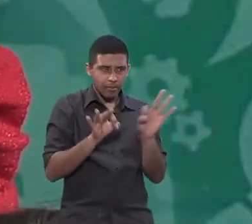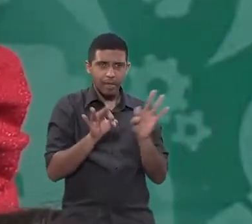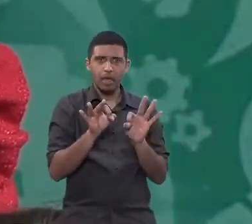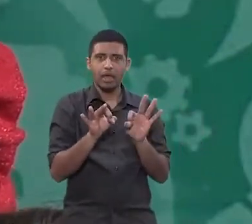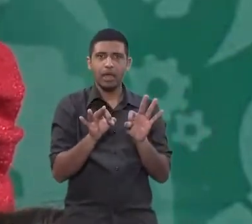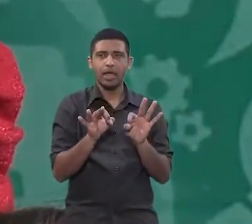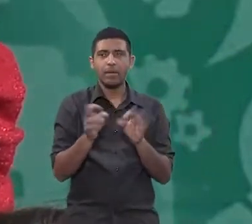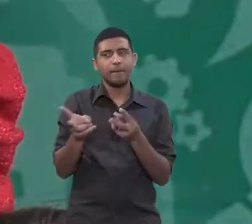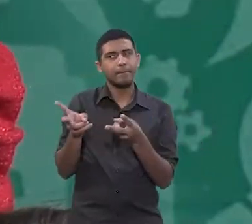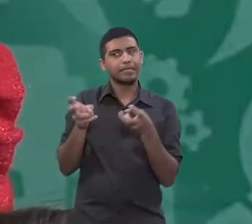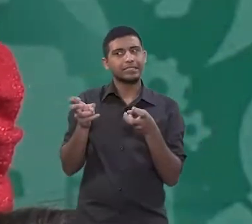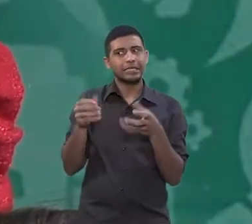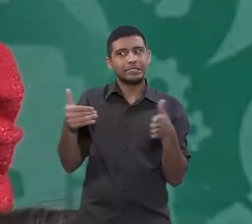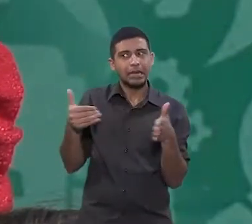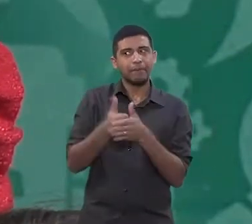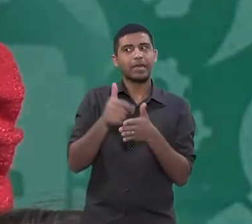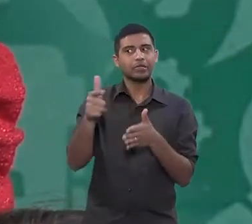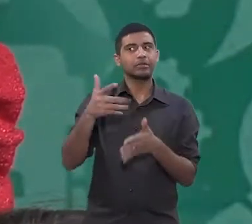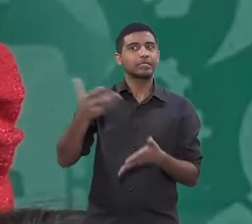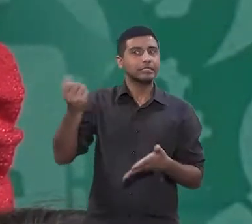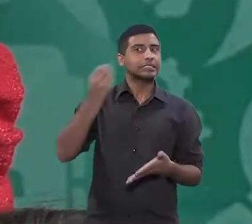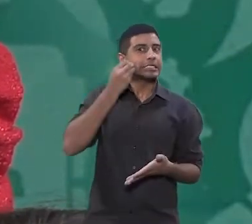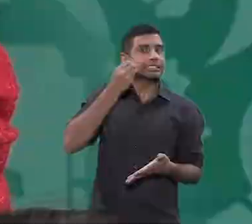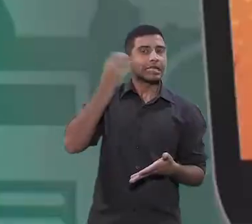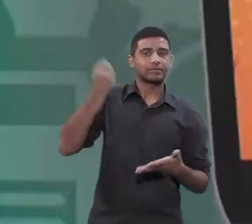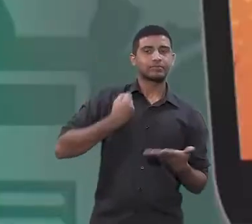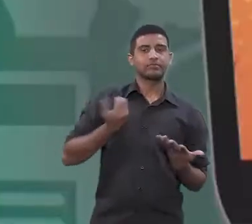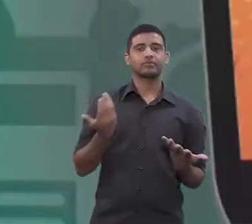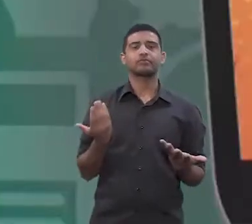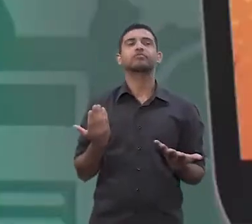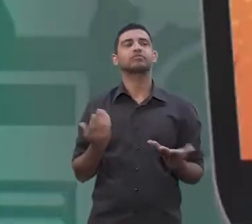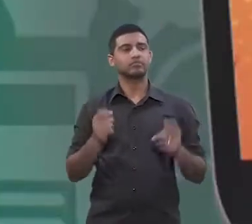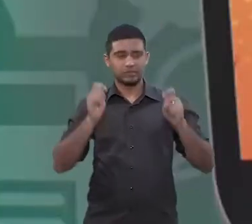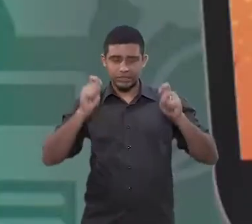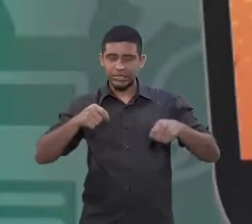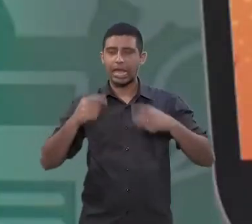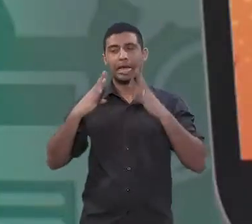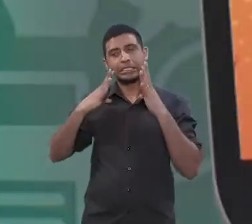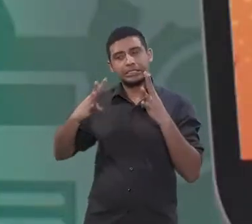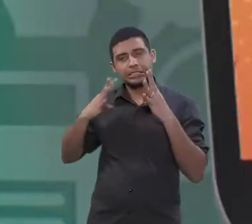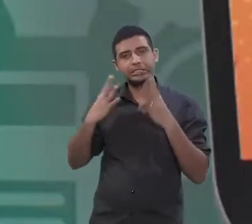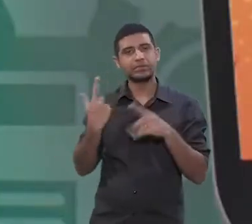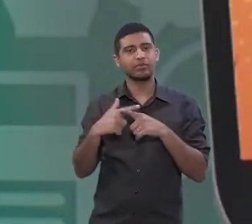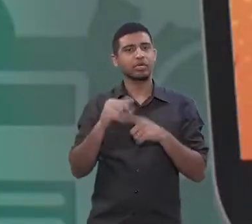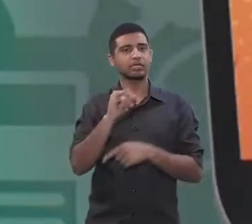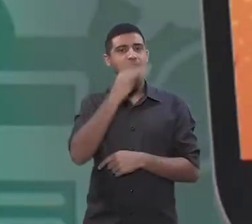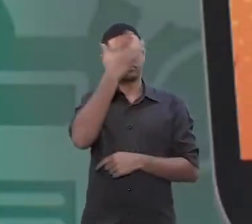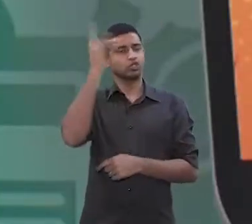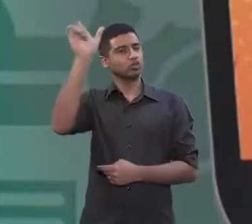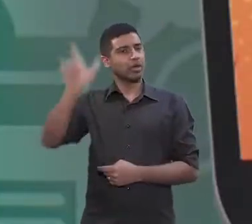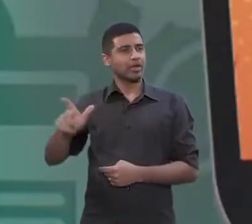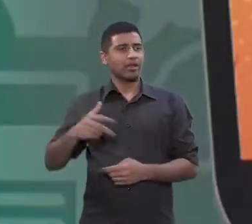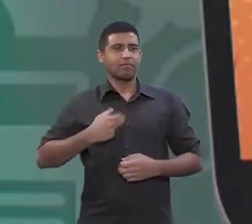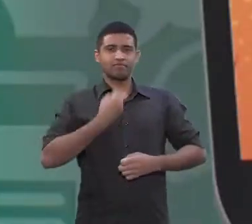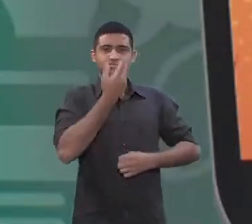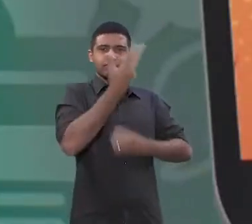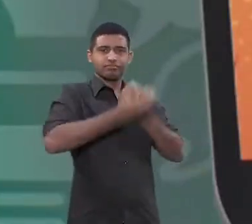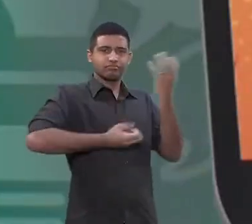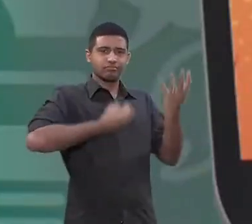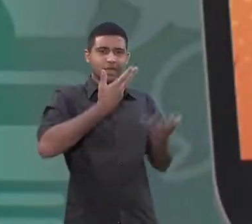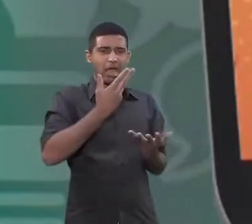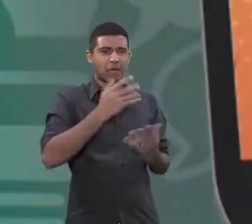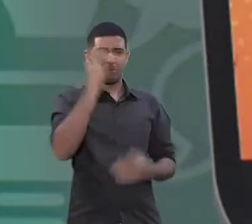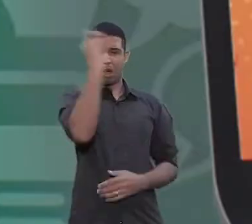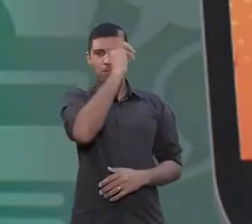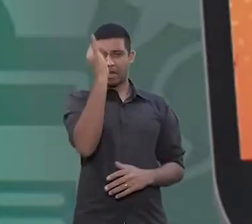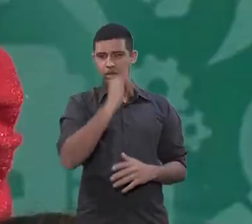si. Então, eu acho que... E aí, mais uma forma de você dar atenção para essa pessoa, né? Exatamente. Porque se ela está falando, não é